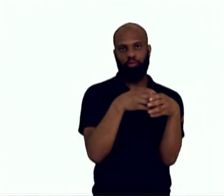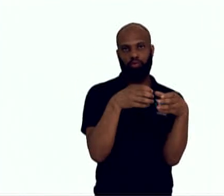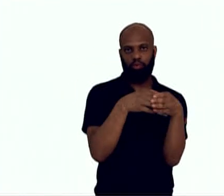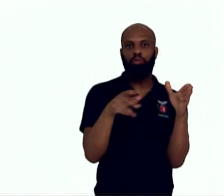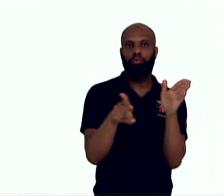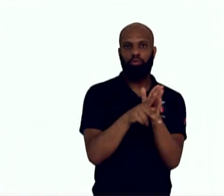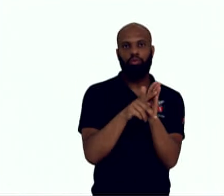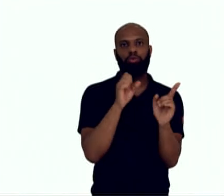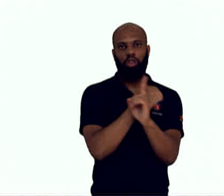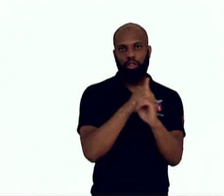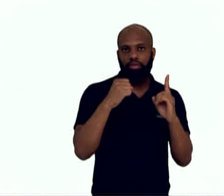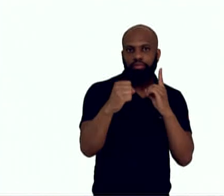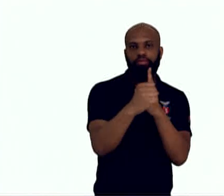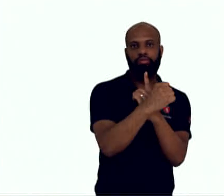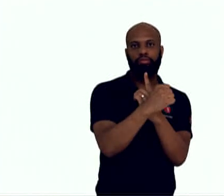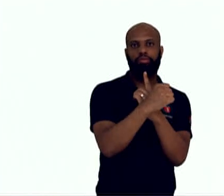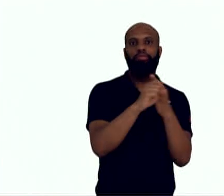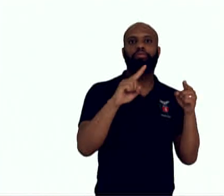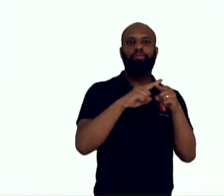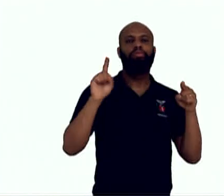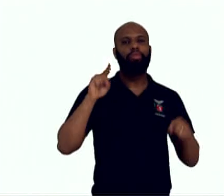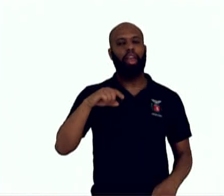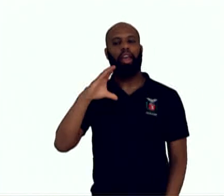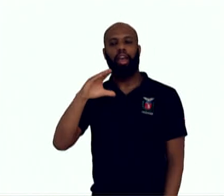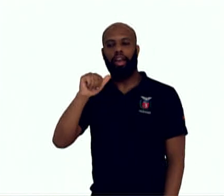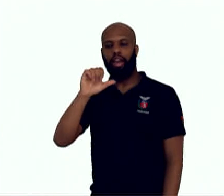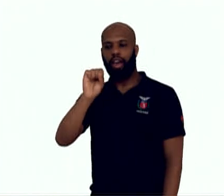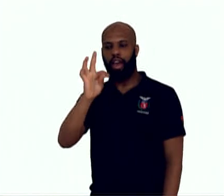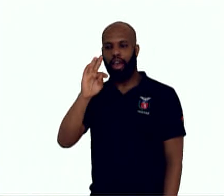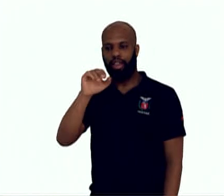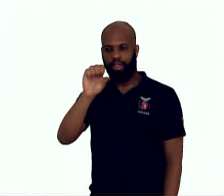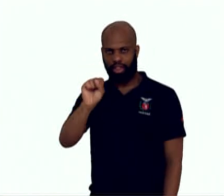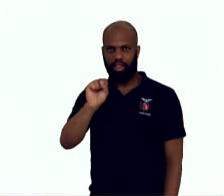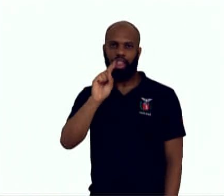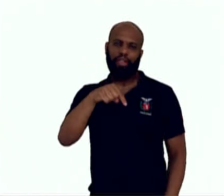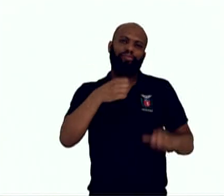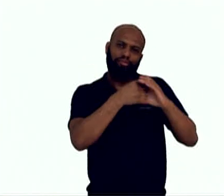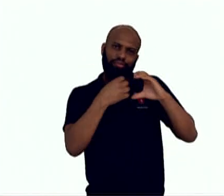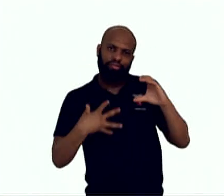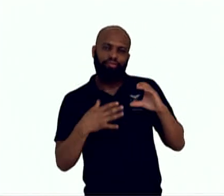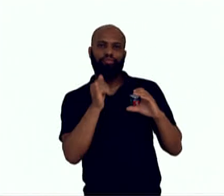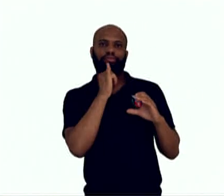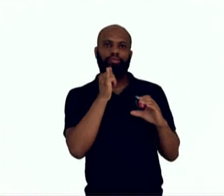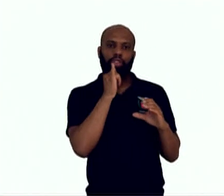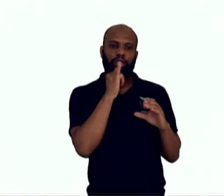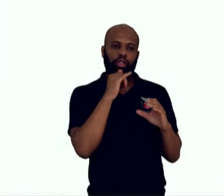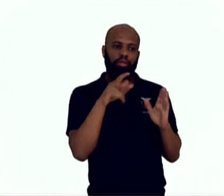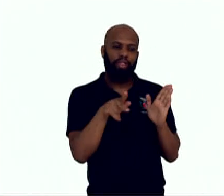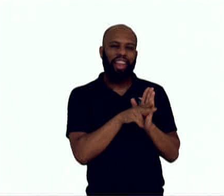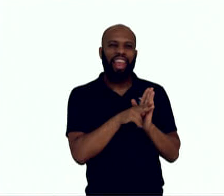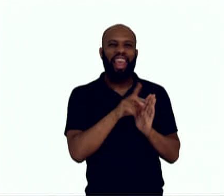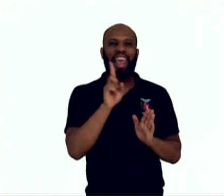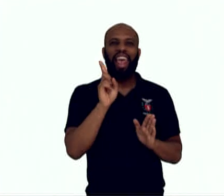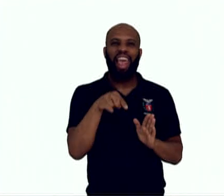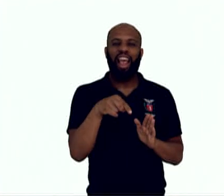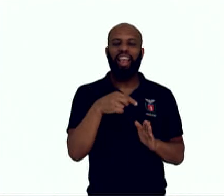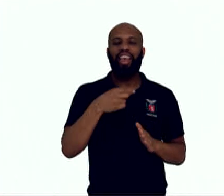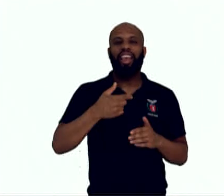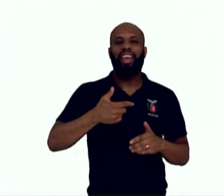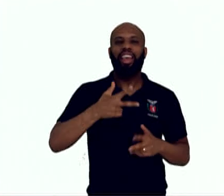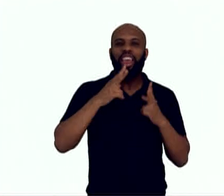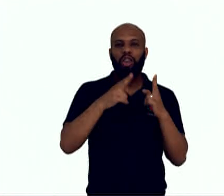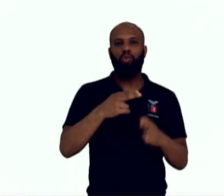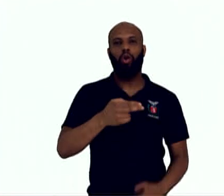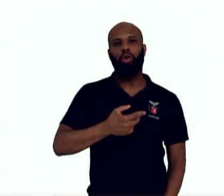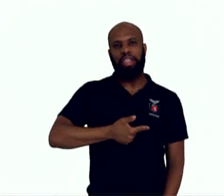social, ou estamento, mas no caso deles é casta mesmo, como se fosse uma característica de sobrenome da pessoa,